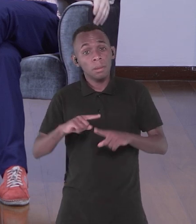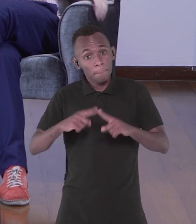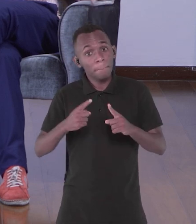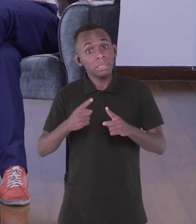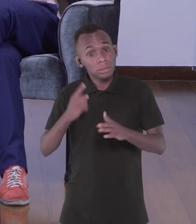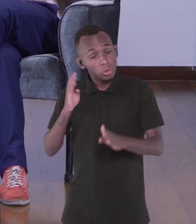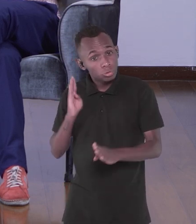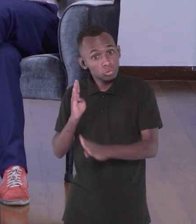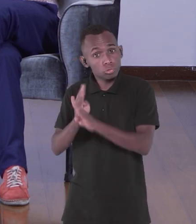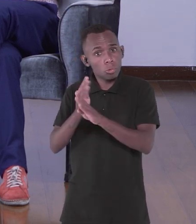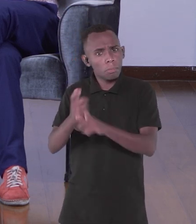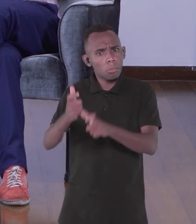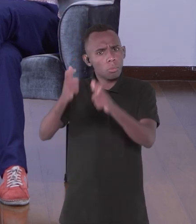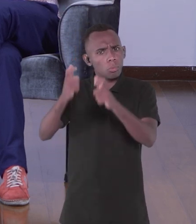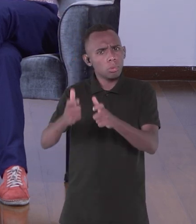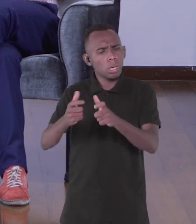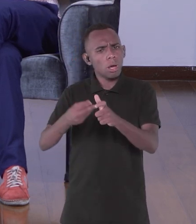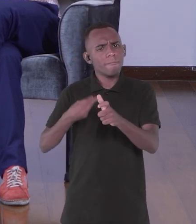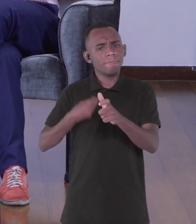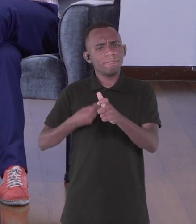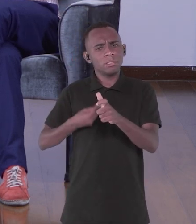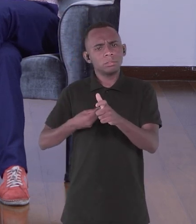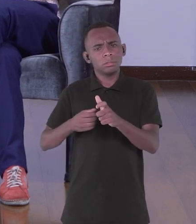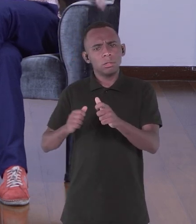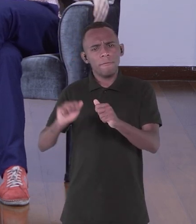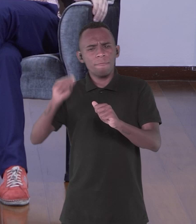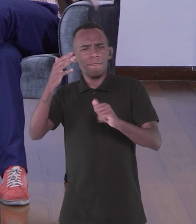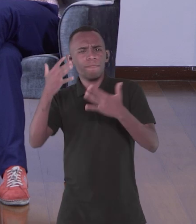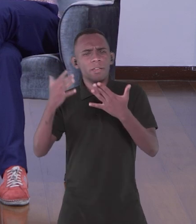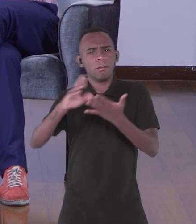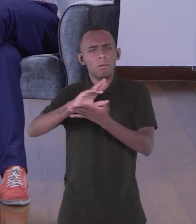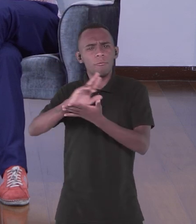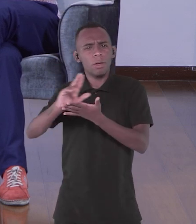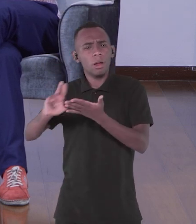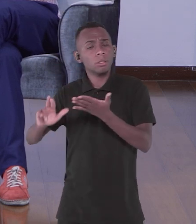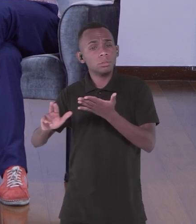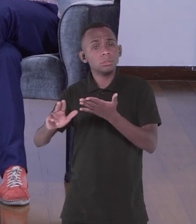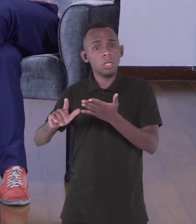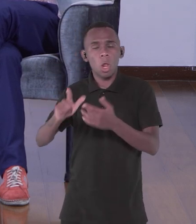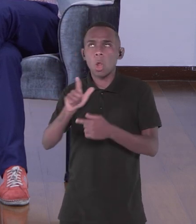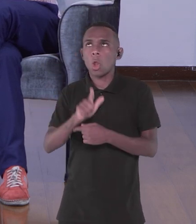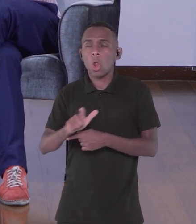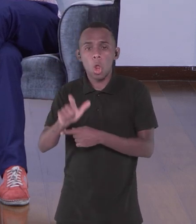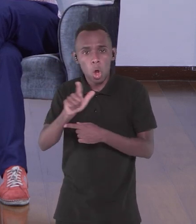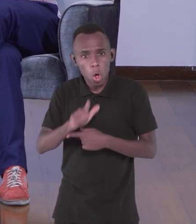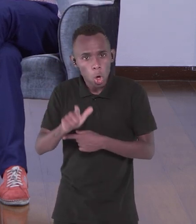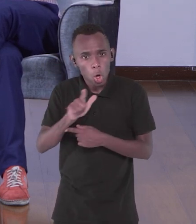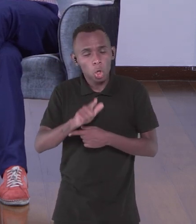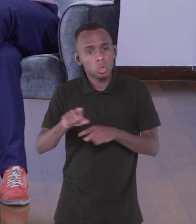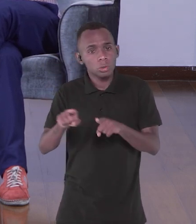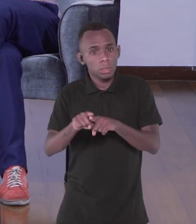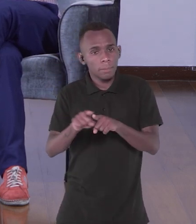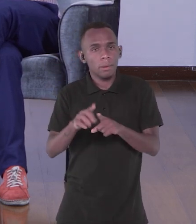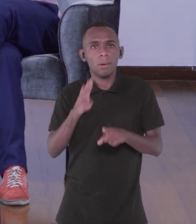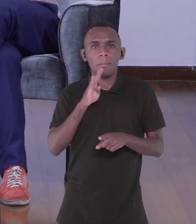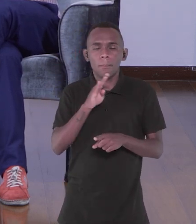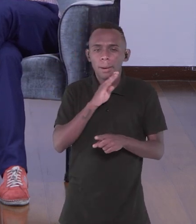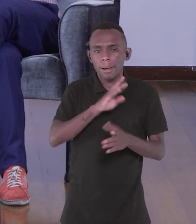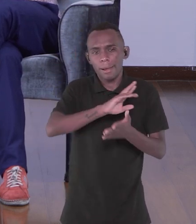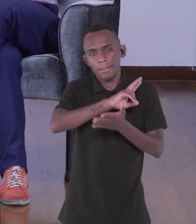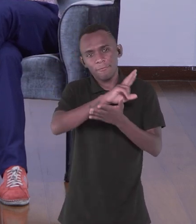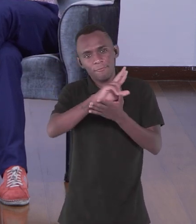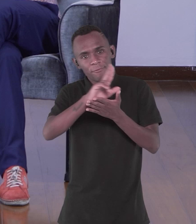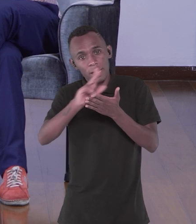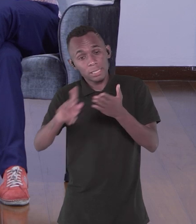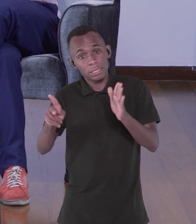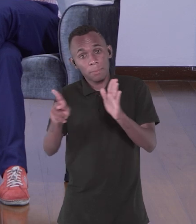descobre que é um lugar super vivo, e festas, e etc. E, claro, as várias lanchonetes ocidentais, vários